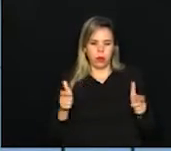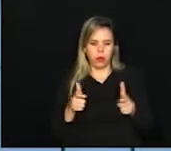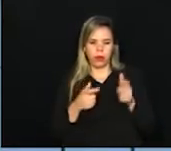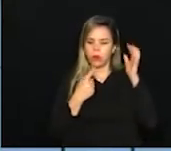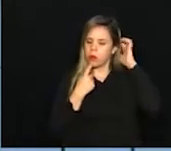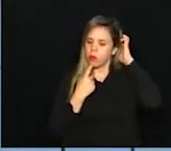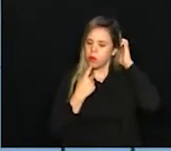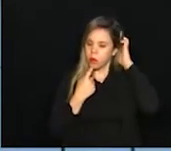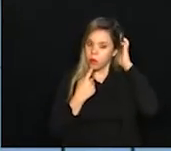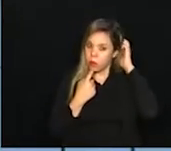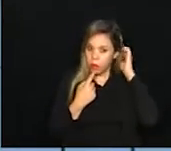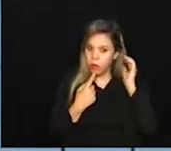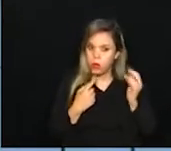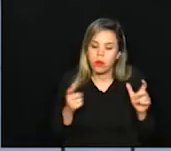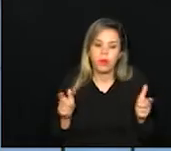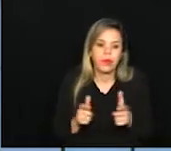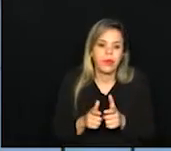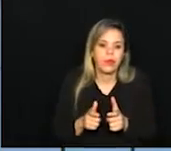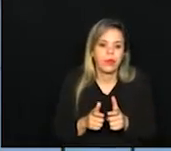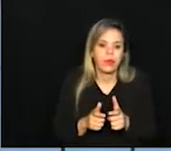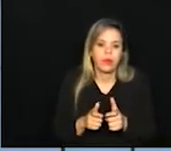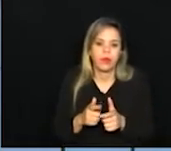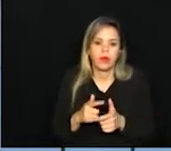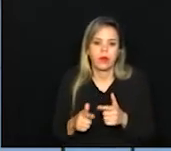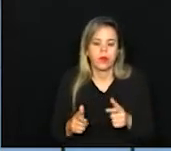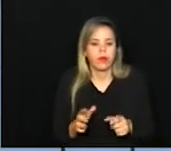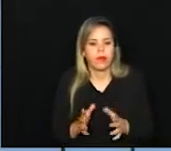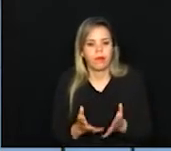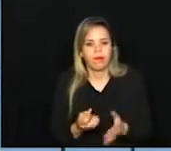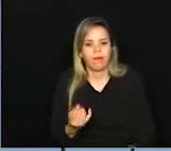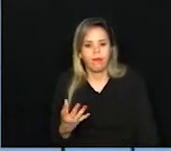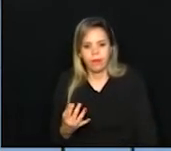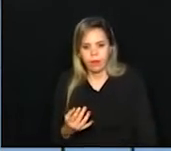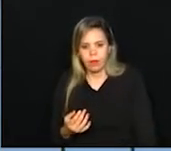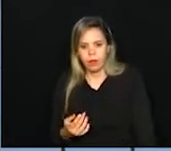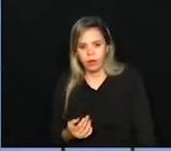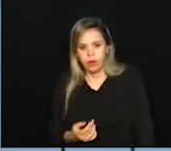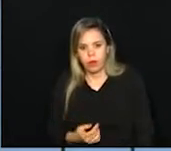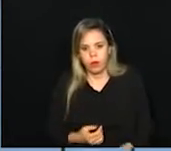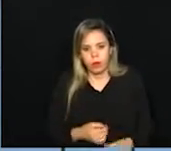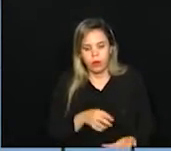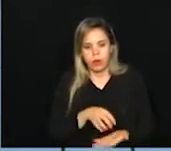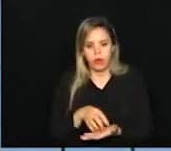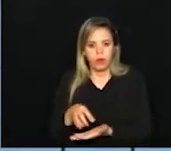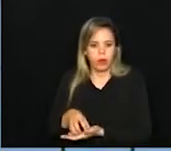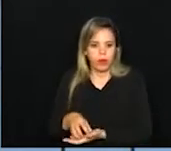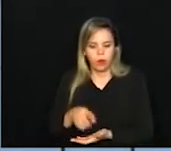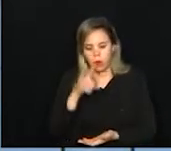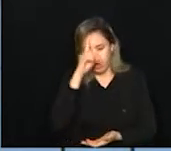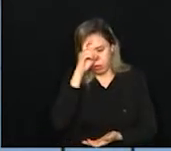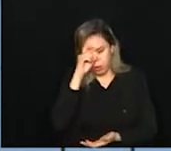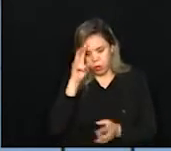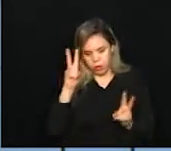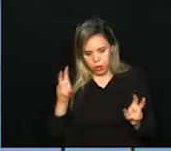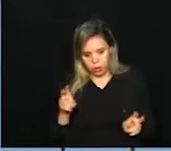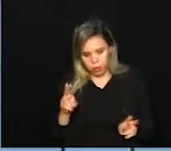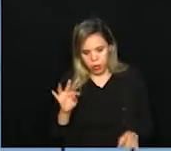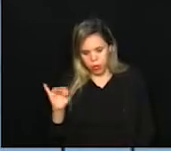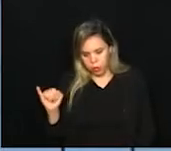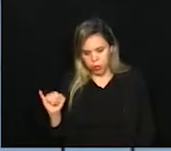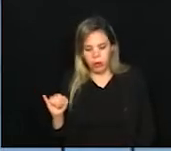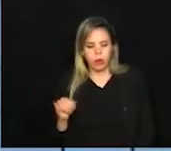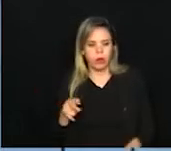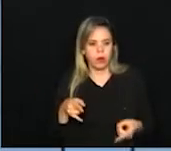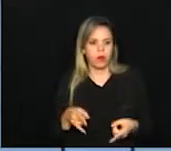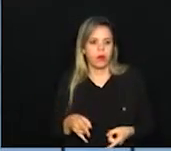também vai aí amenizando essa pressão sobre as unidades hospitalares no que diz respeito aos